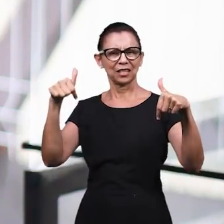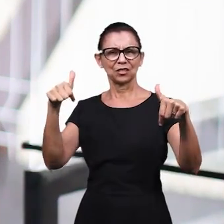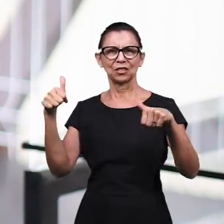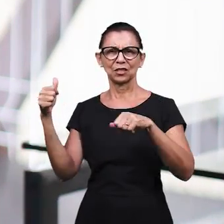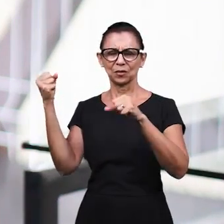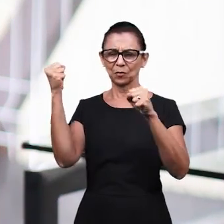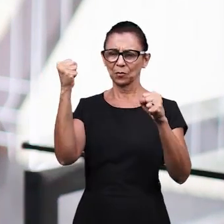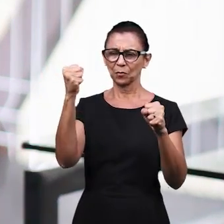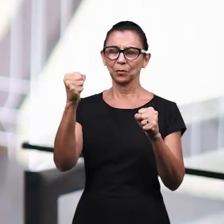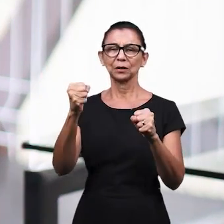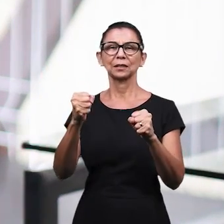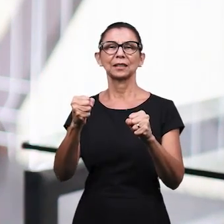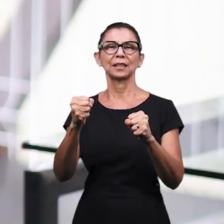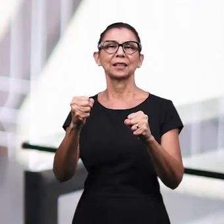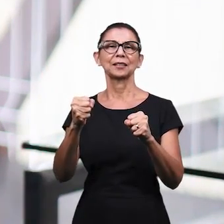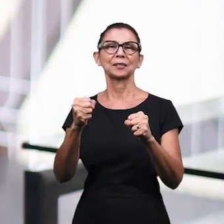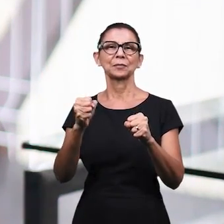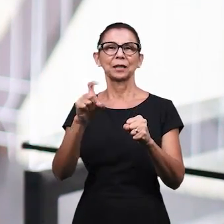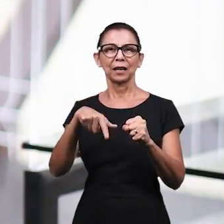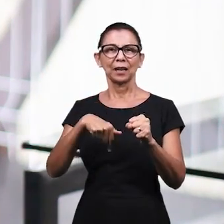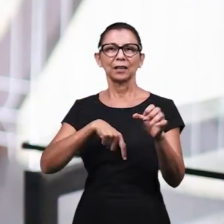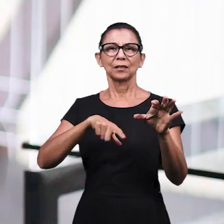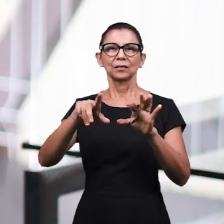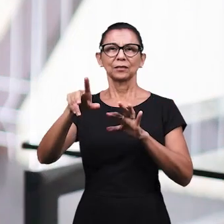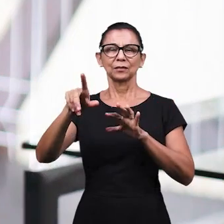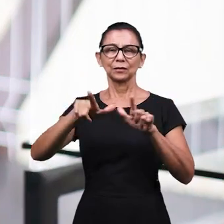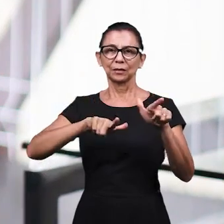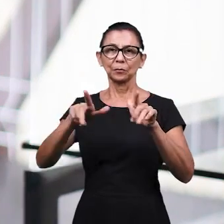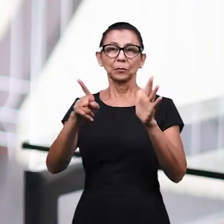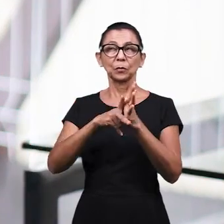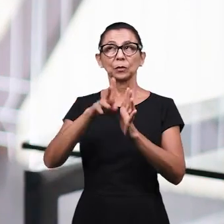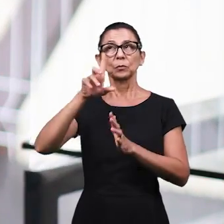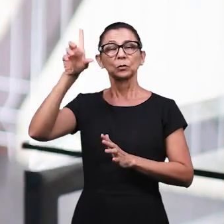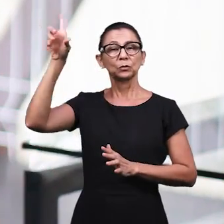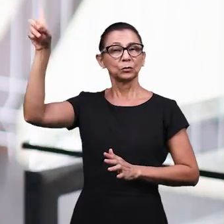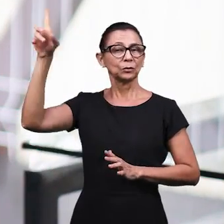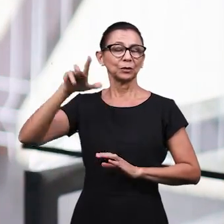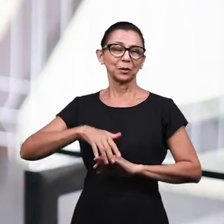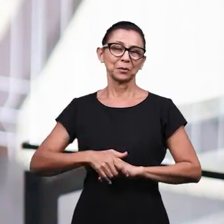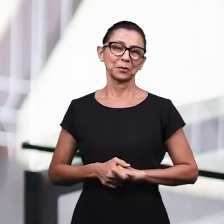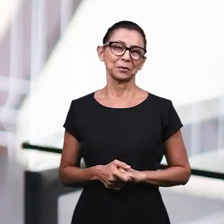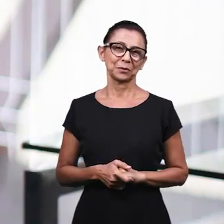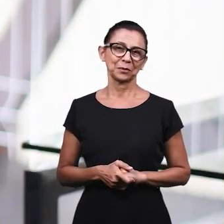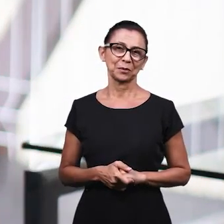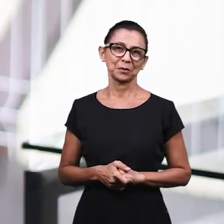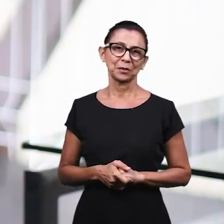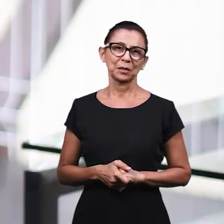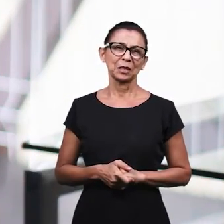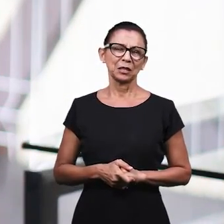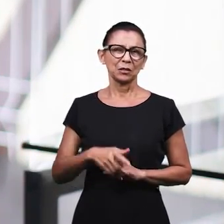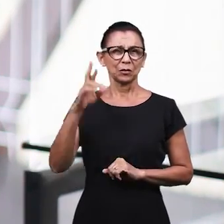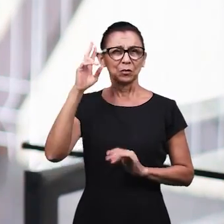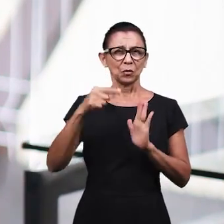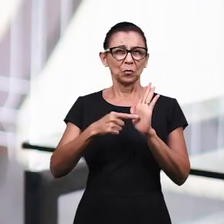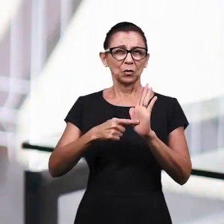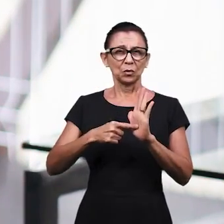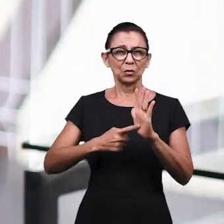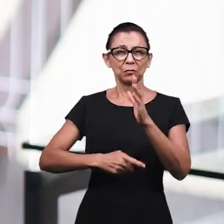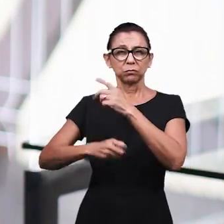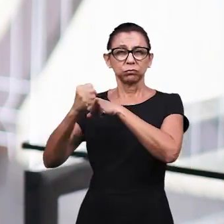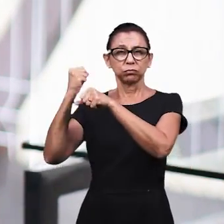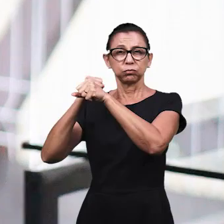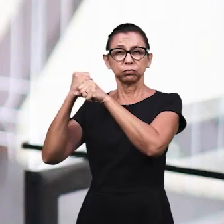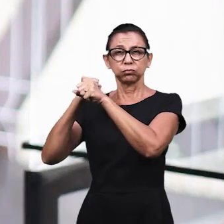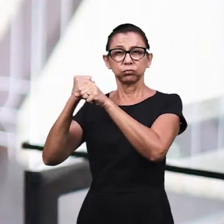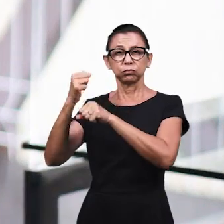eu creio que o Senhor há de operar grandiosamente nesse trabalho, porque é um trabalho de Deus. É algo que o Senhor não mostrou agora, mostrou há